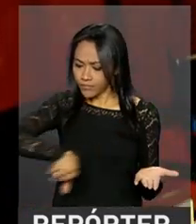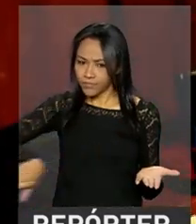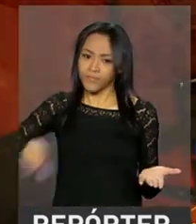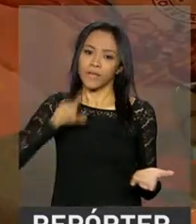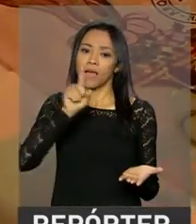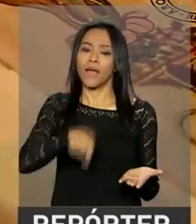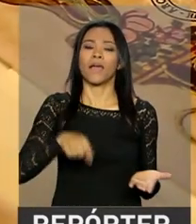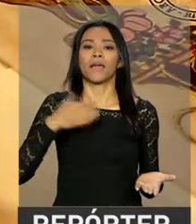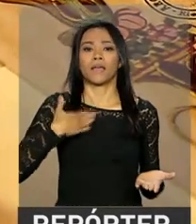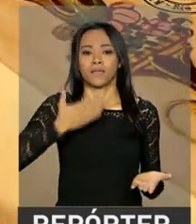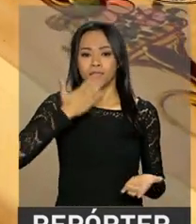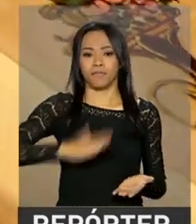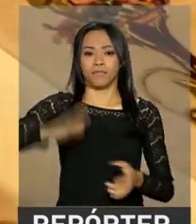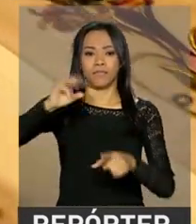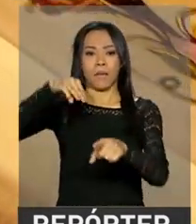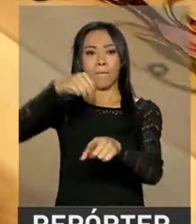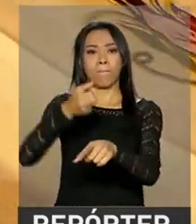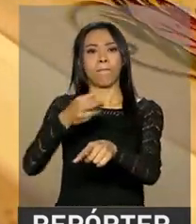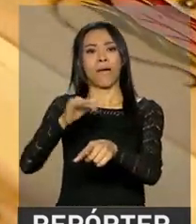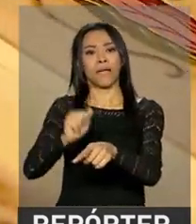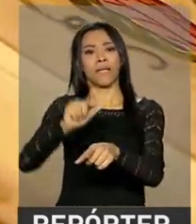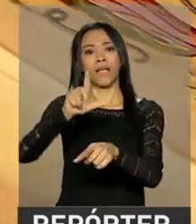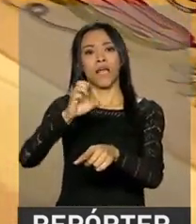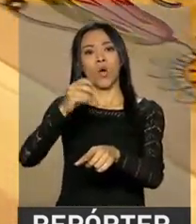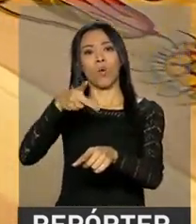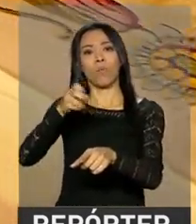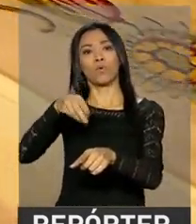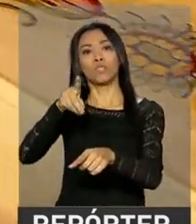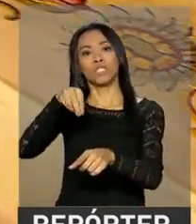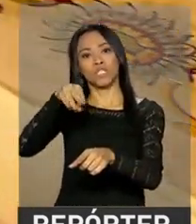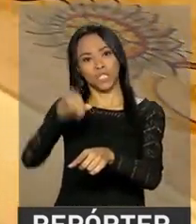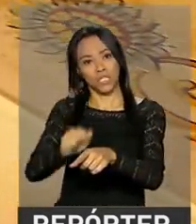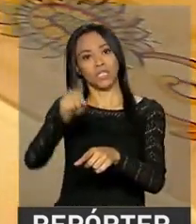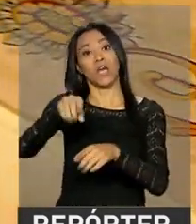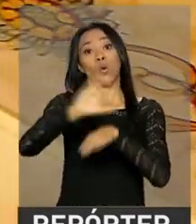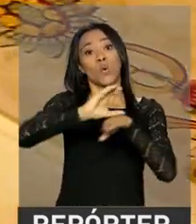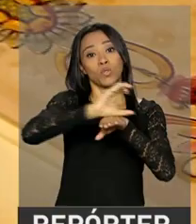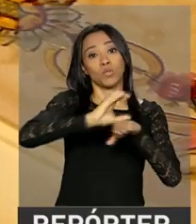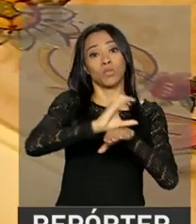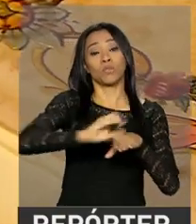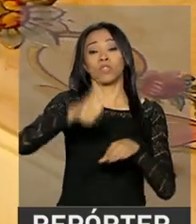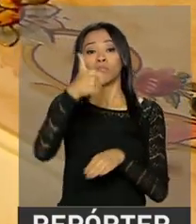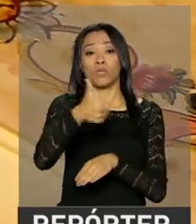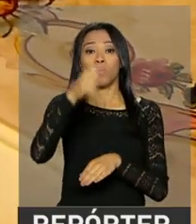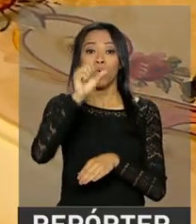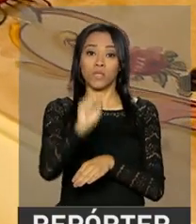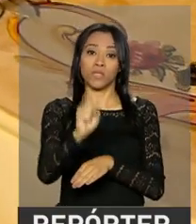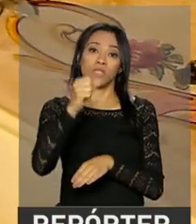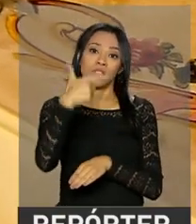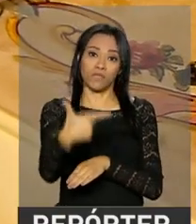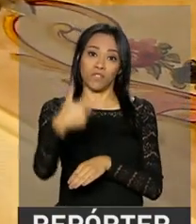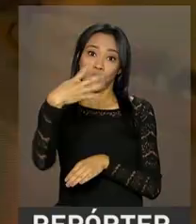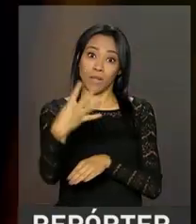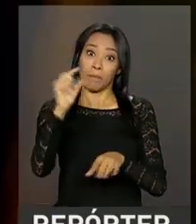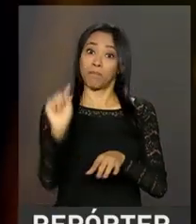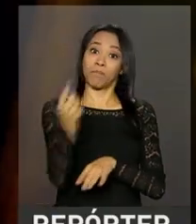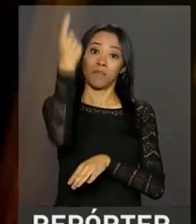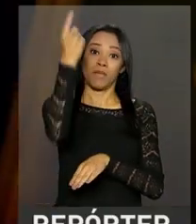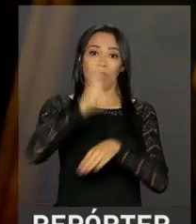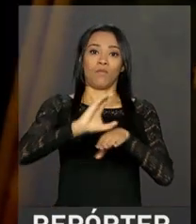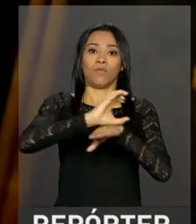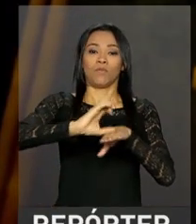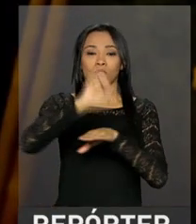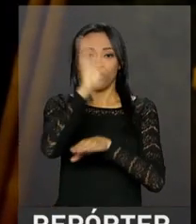o juramento da Imperatriz Maria Leopoldina a Constituição de 1824 a primeira do Brasil